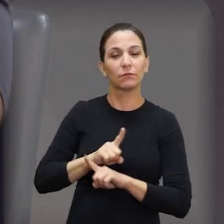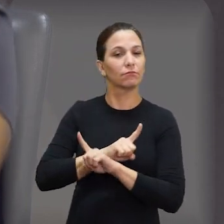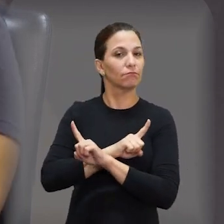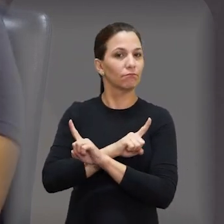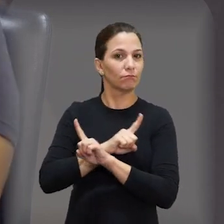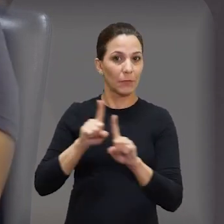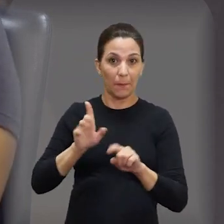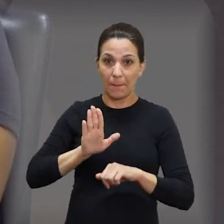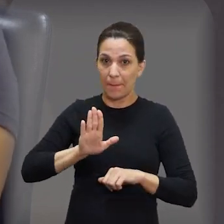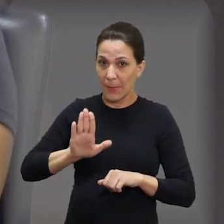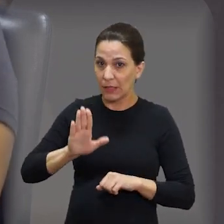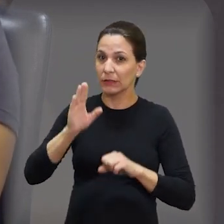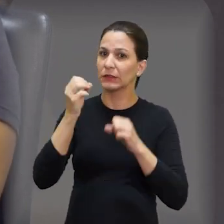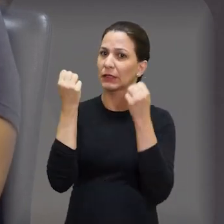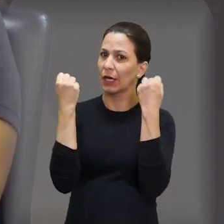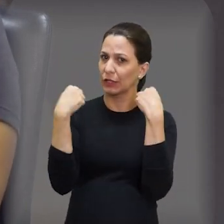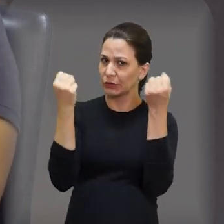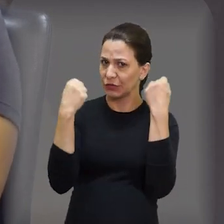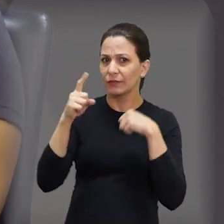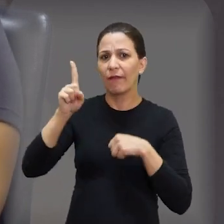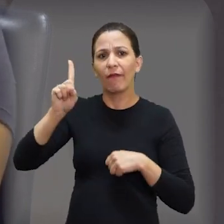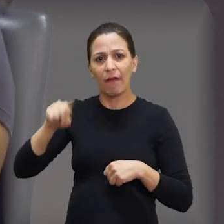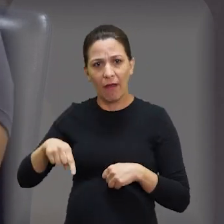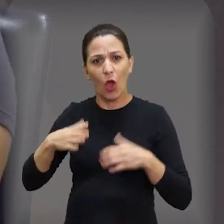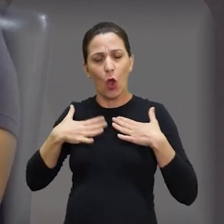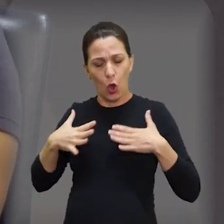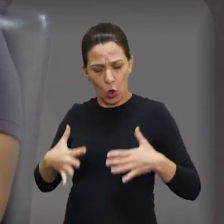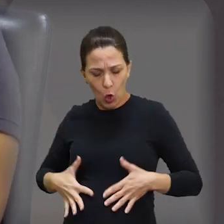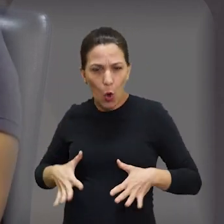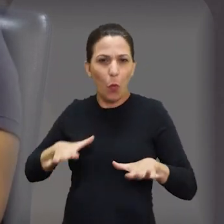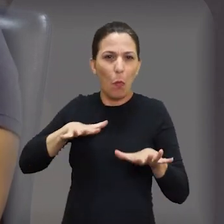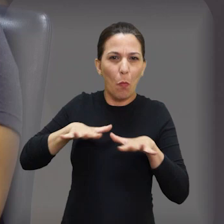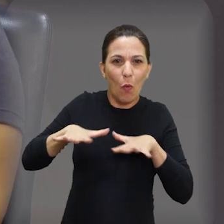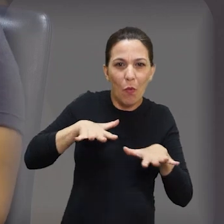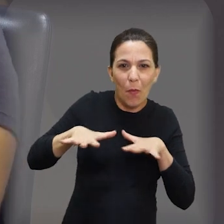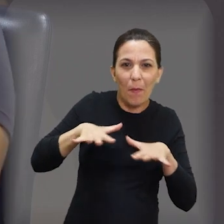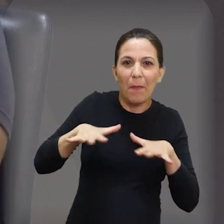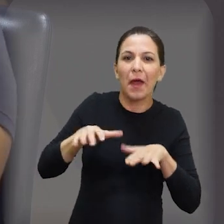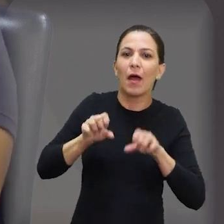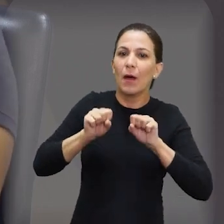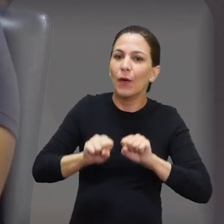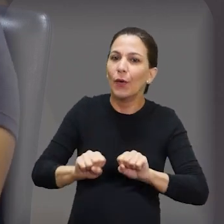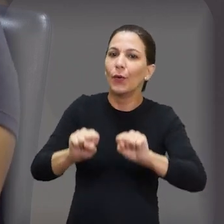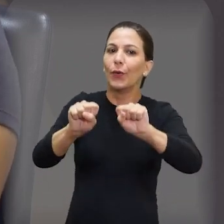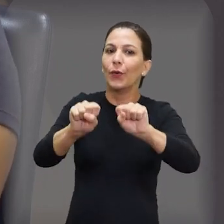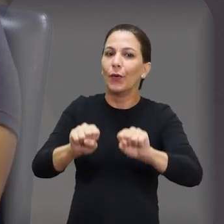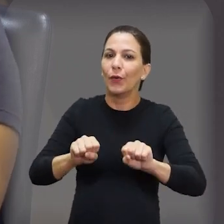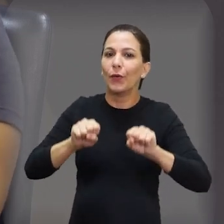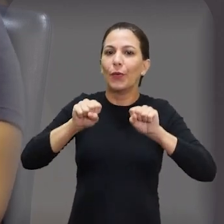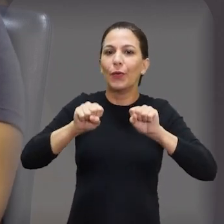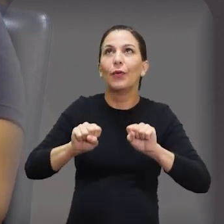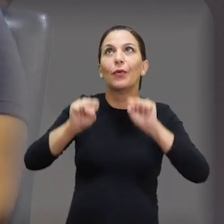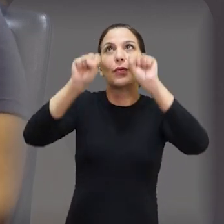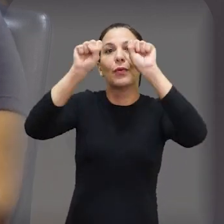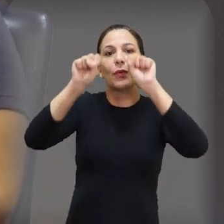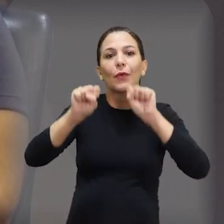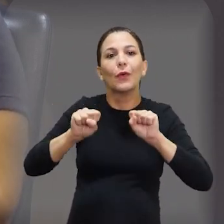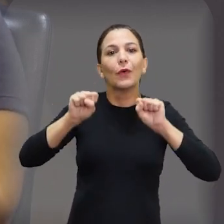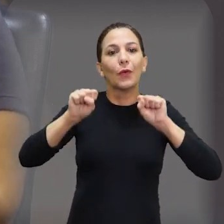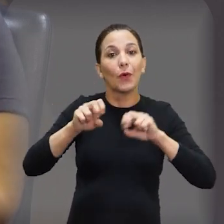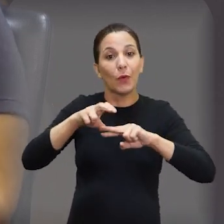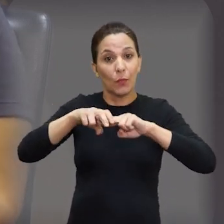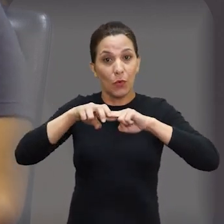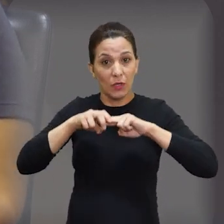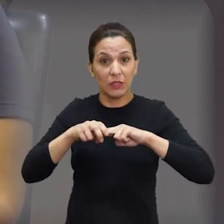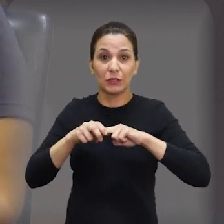não é o emagrecimento. Claro, é uma atividade física, vai trabalhar os movimentos e